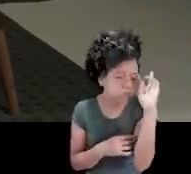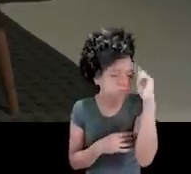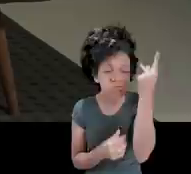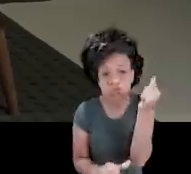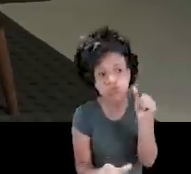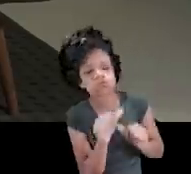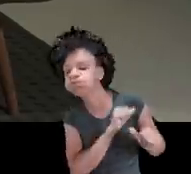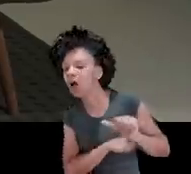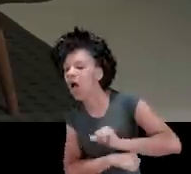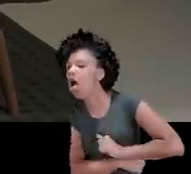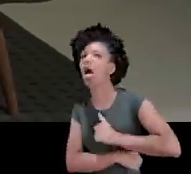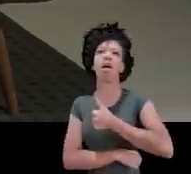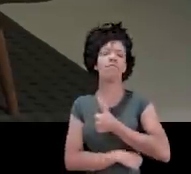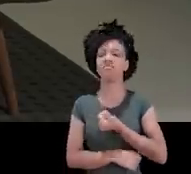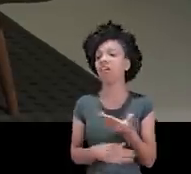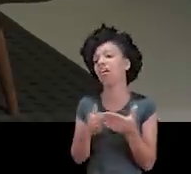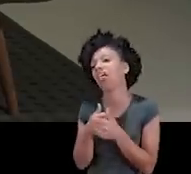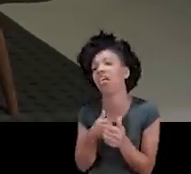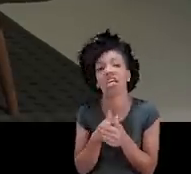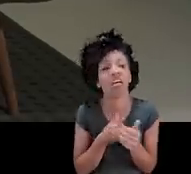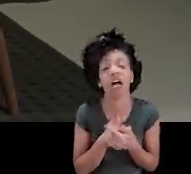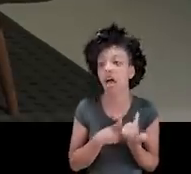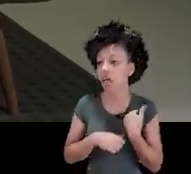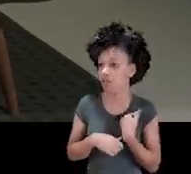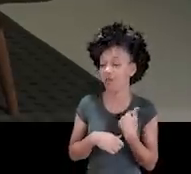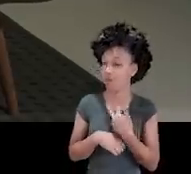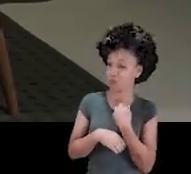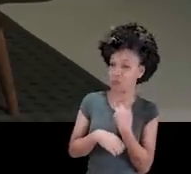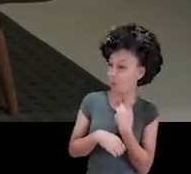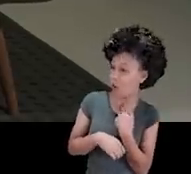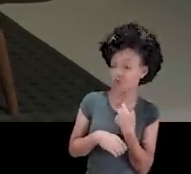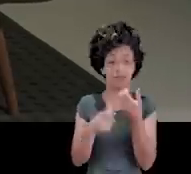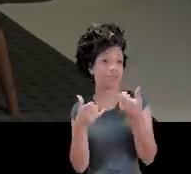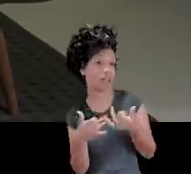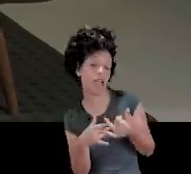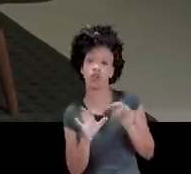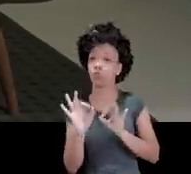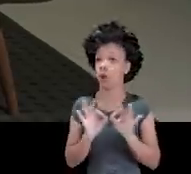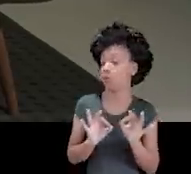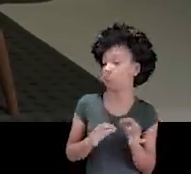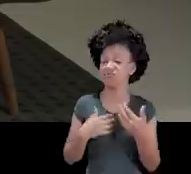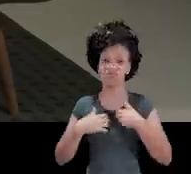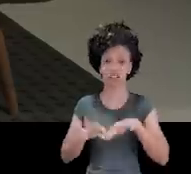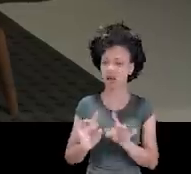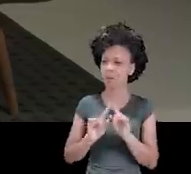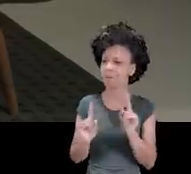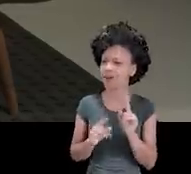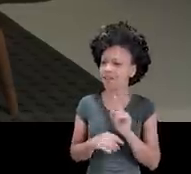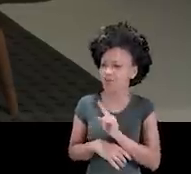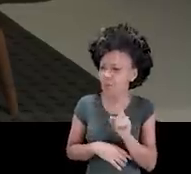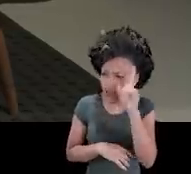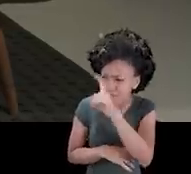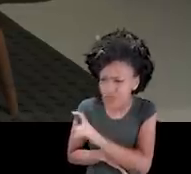vou ficar ali, aqui sabe? Tratando vocês como se eu fosse... Eu não sim. posso não falar brincar. De uma coisa delicada. Fiz só que não é delicado, se